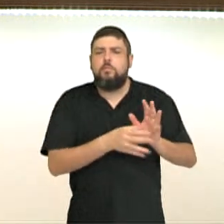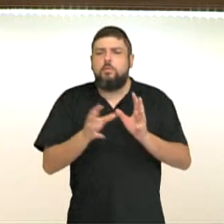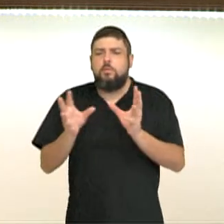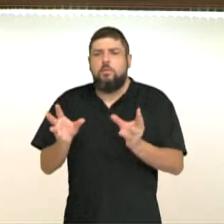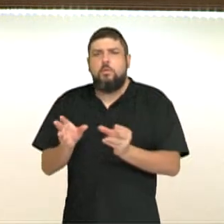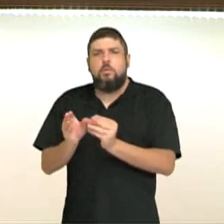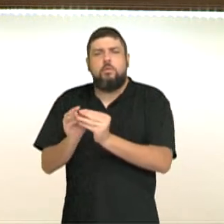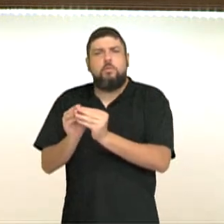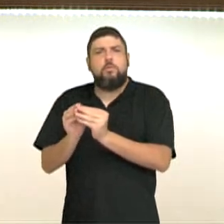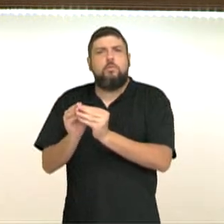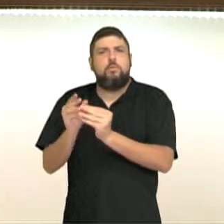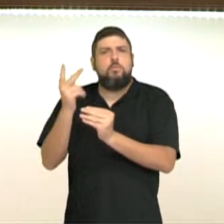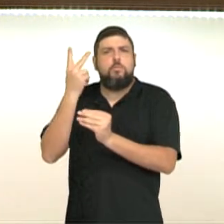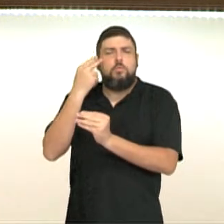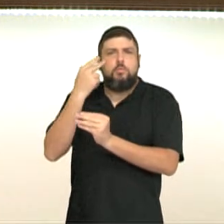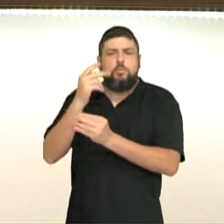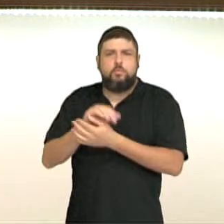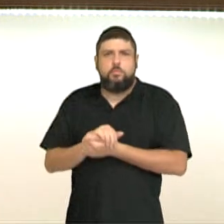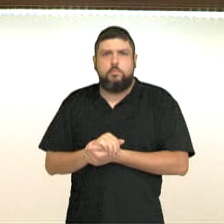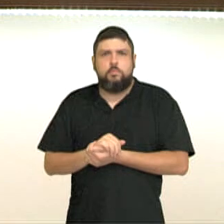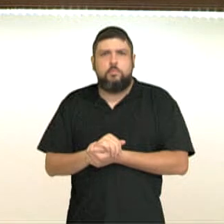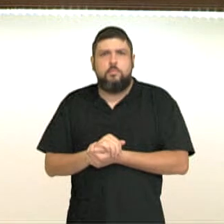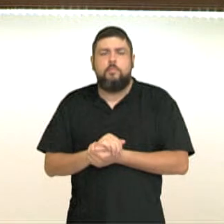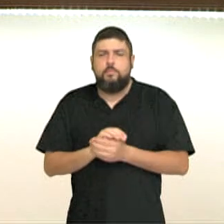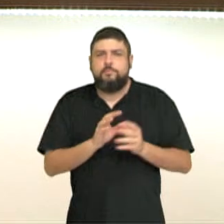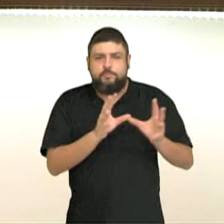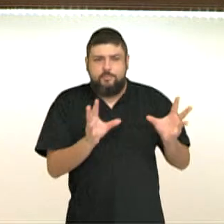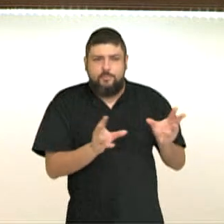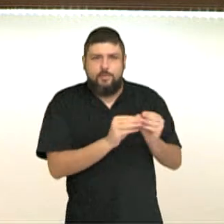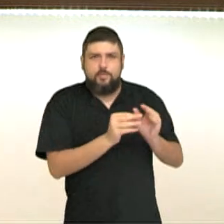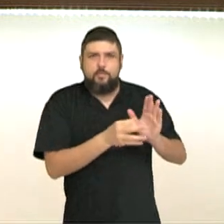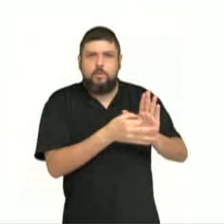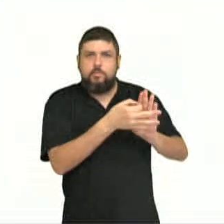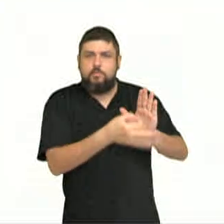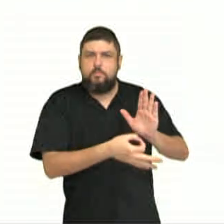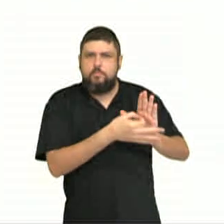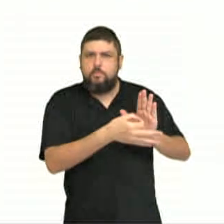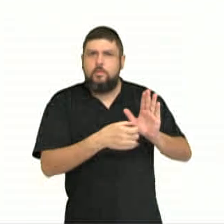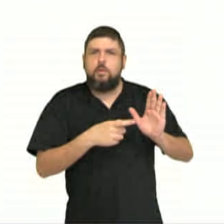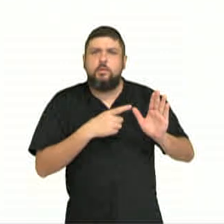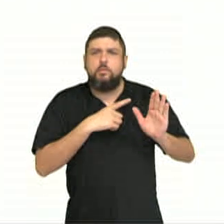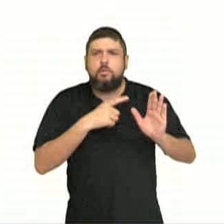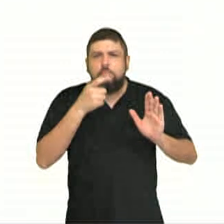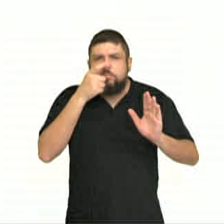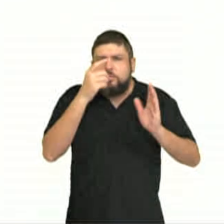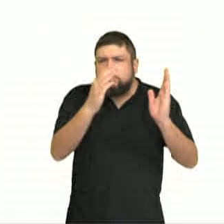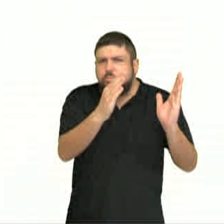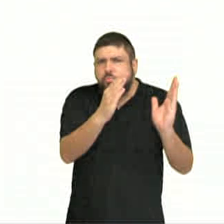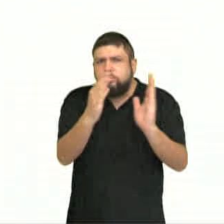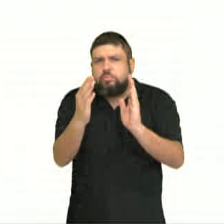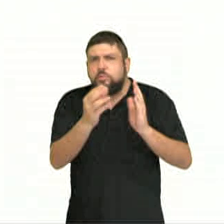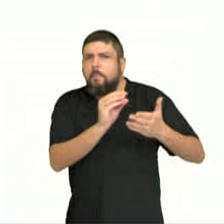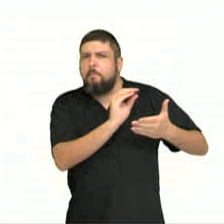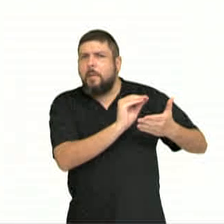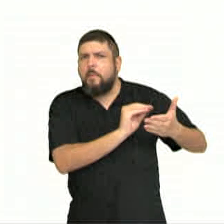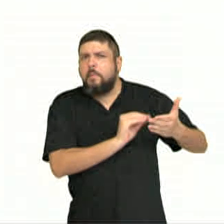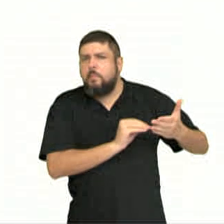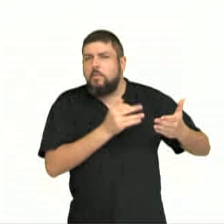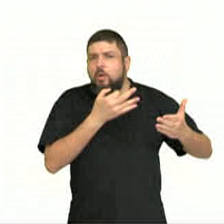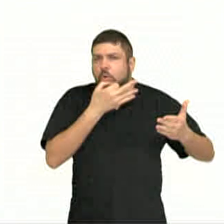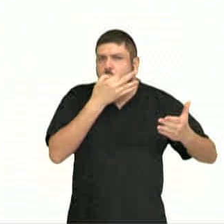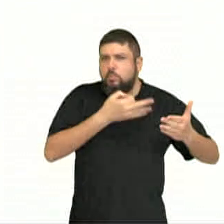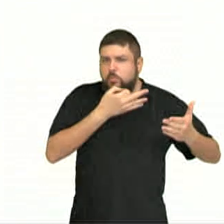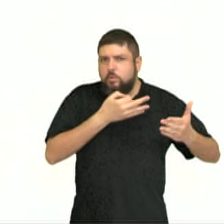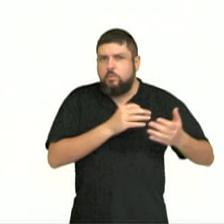só. A resenha, ela vai ter o quê? Uma opinião sobre a série, enquanto o resumo apresenta os